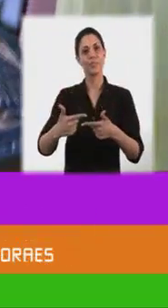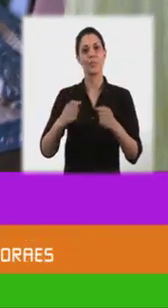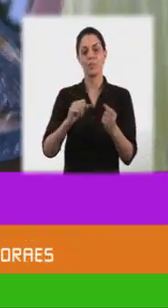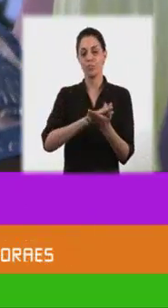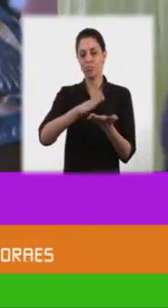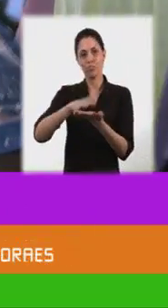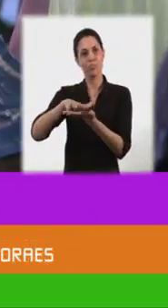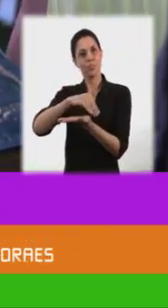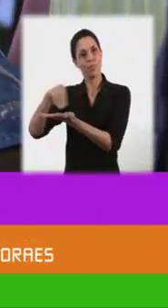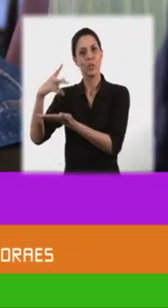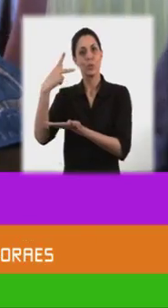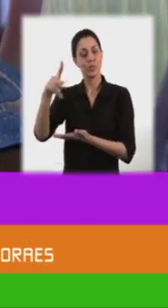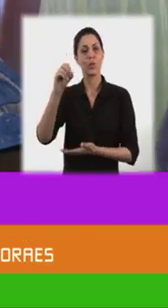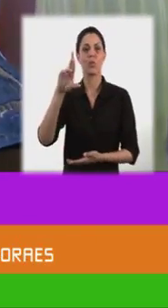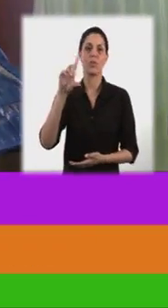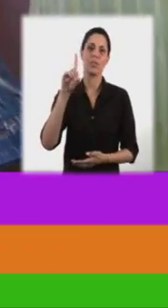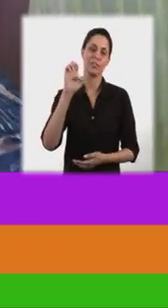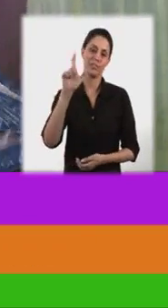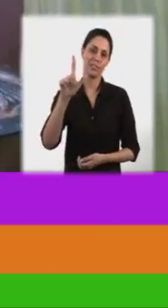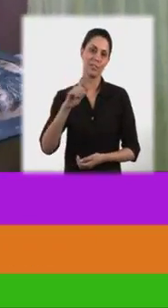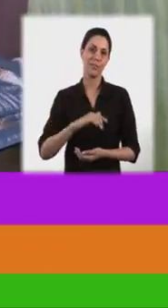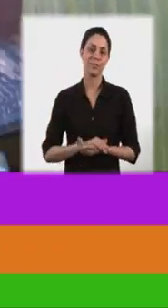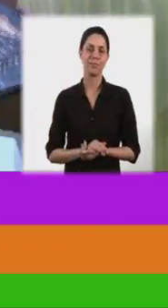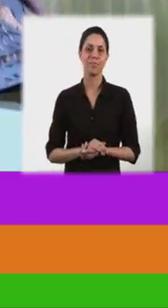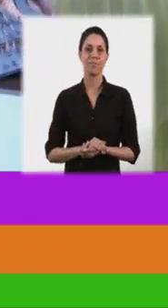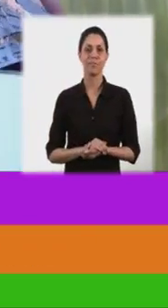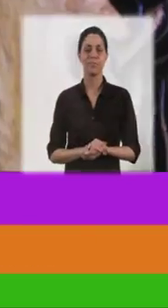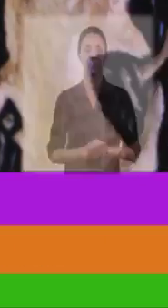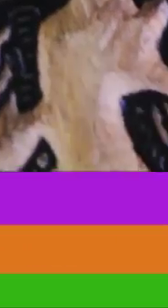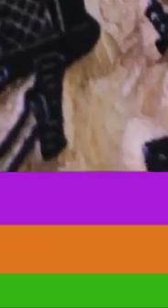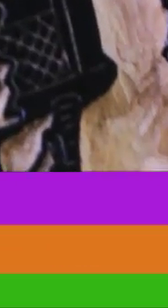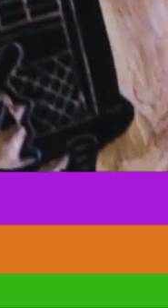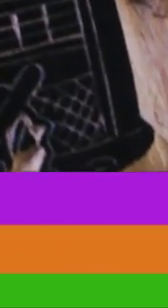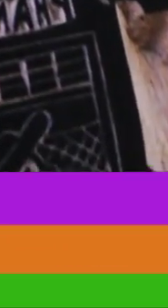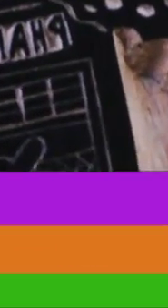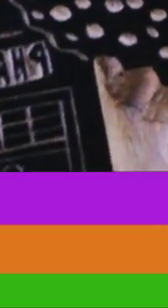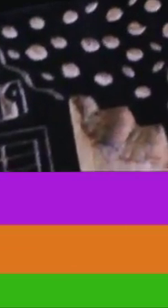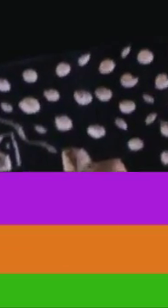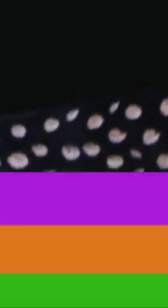Imprimir aí no seu cordel. Foi uma xilogravura linda. Muito obrigado. Olha só.